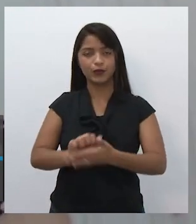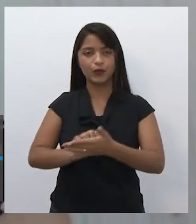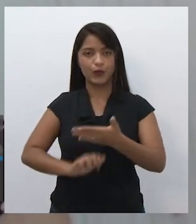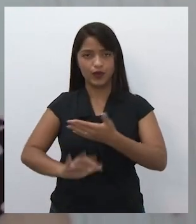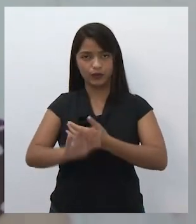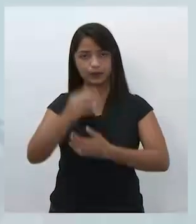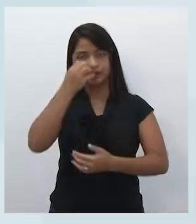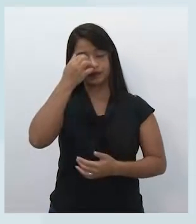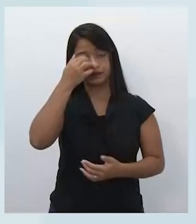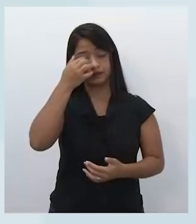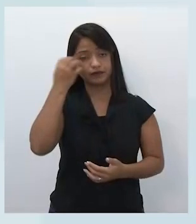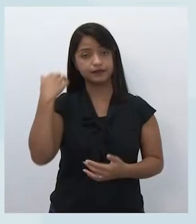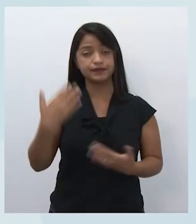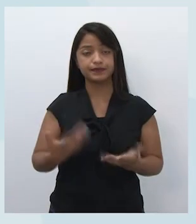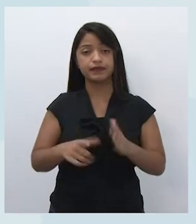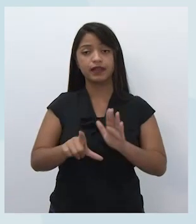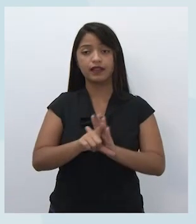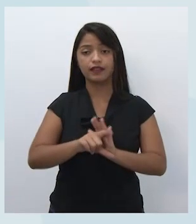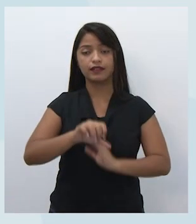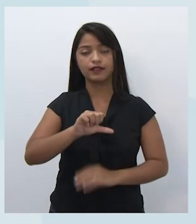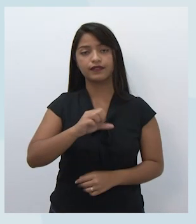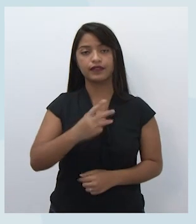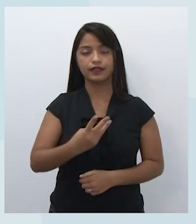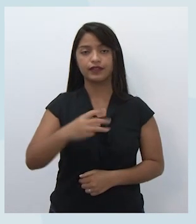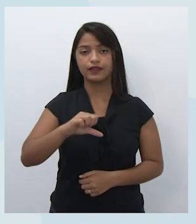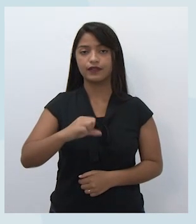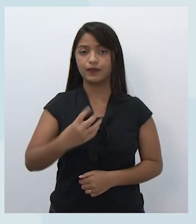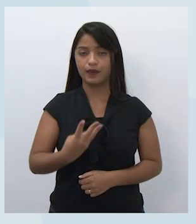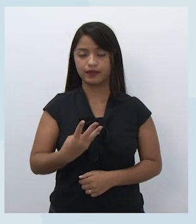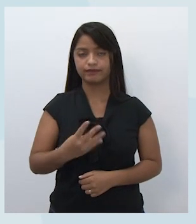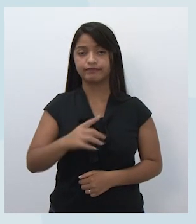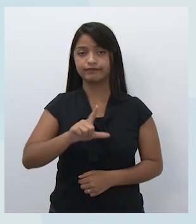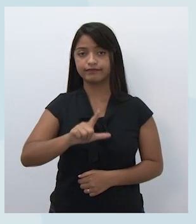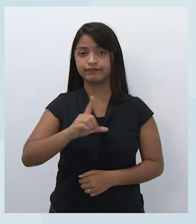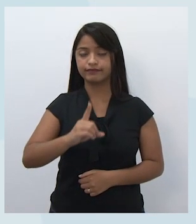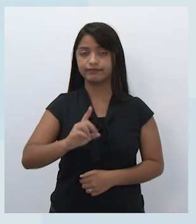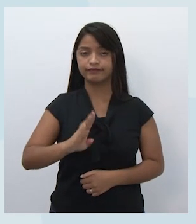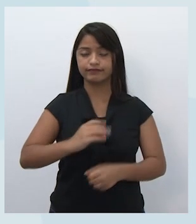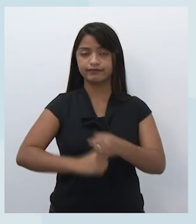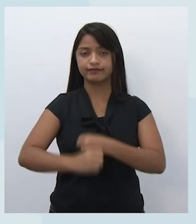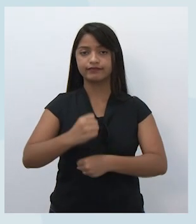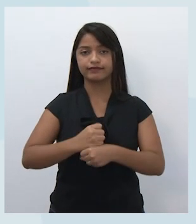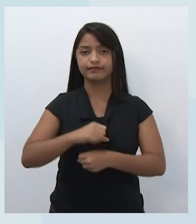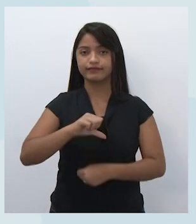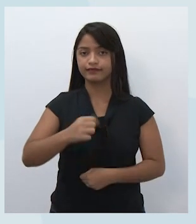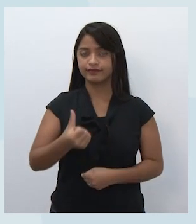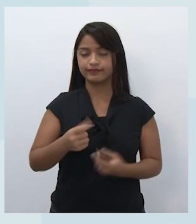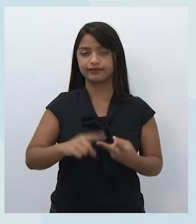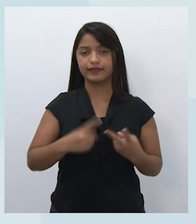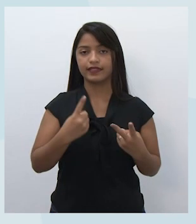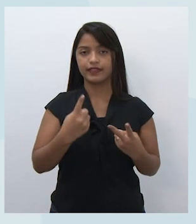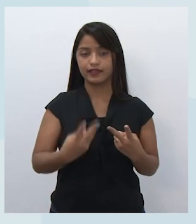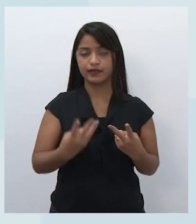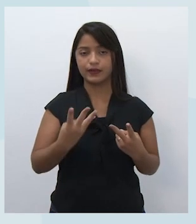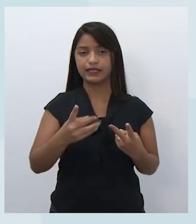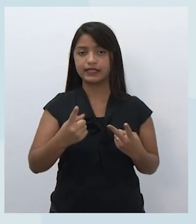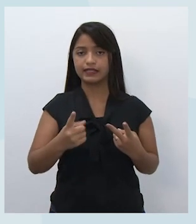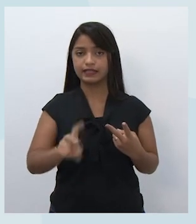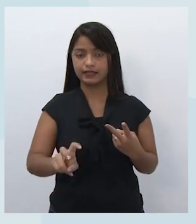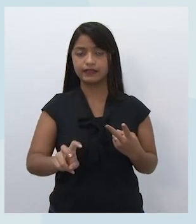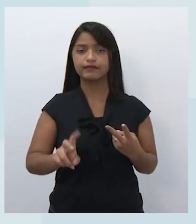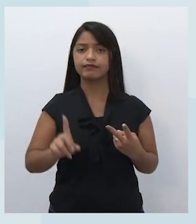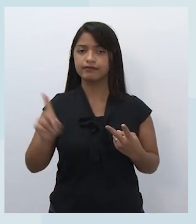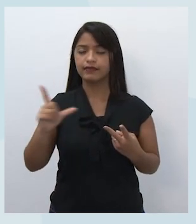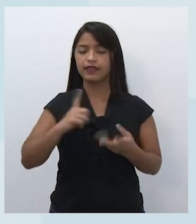trazemos aí a Lei 9394, que é a LDB, né, de 96, a 13.415, que altera